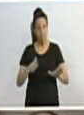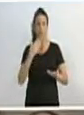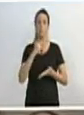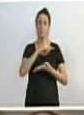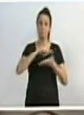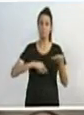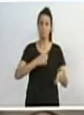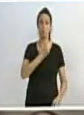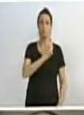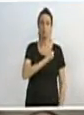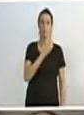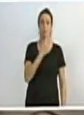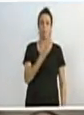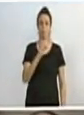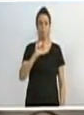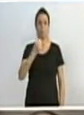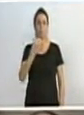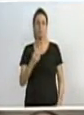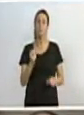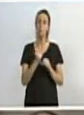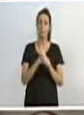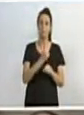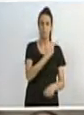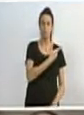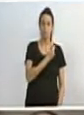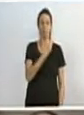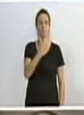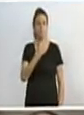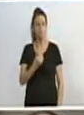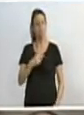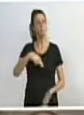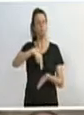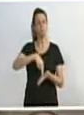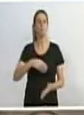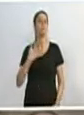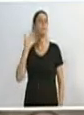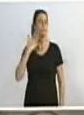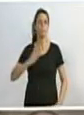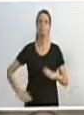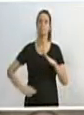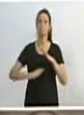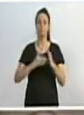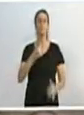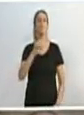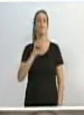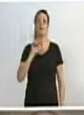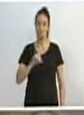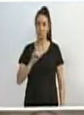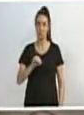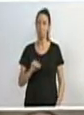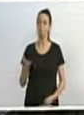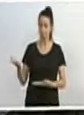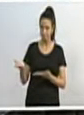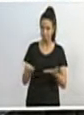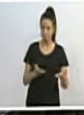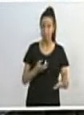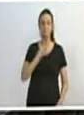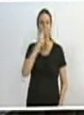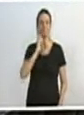número 386/2016, para fazer uso da palavra pelo tempo de até 10 minutos. Vereador Fábio, a tribuna é